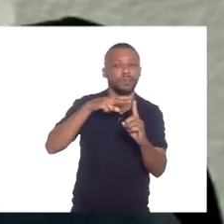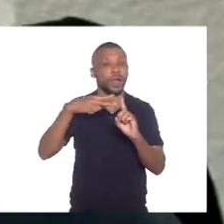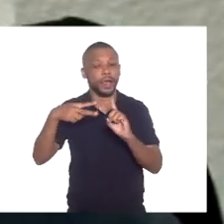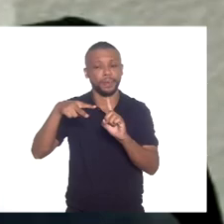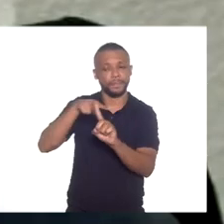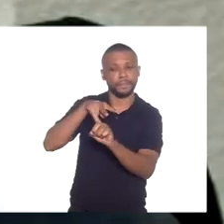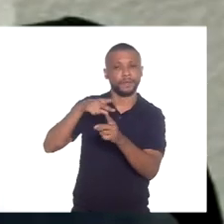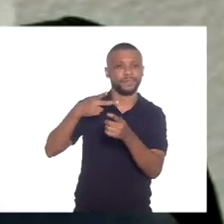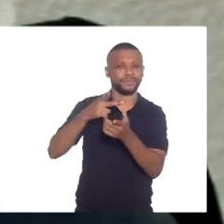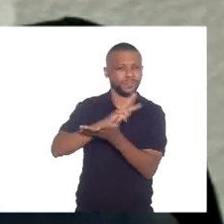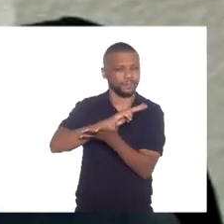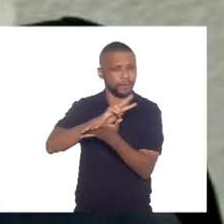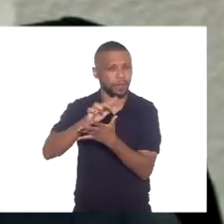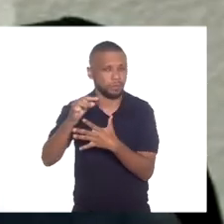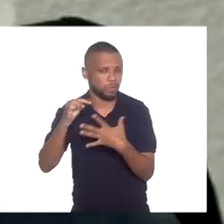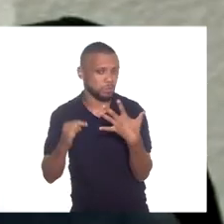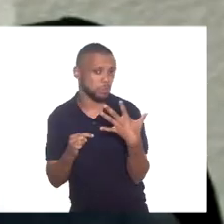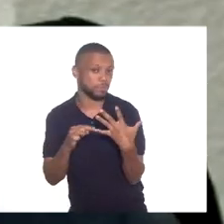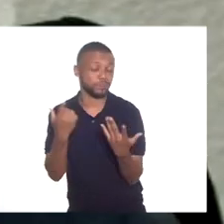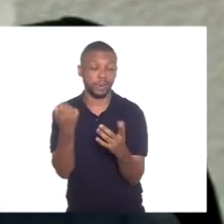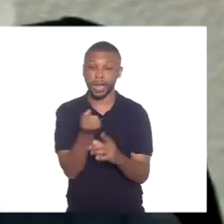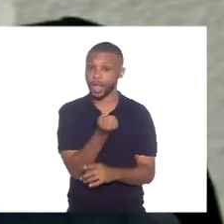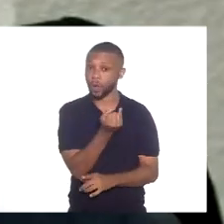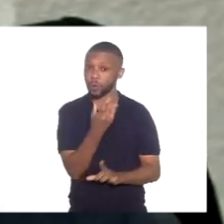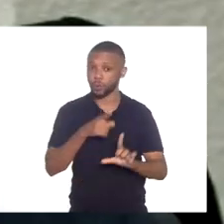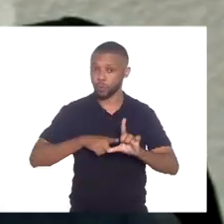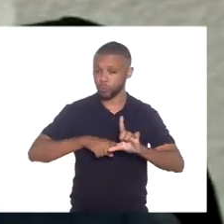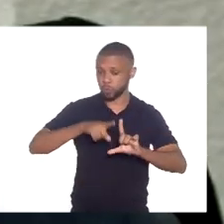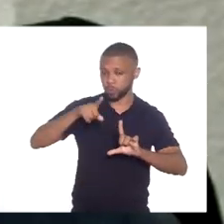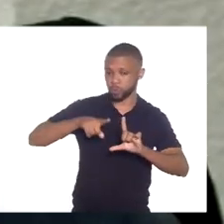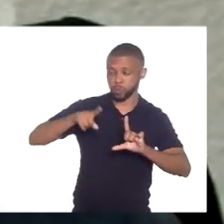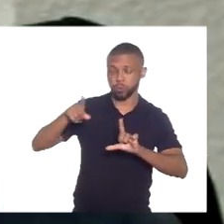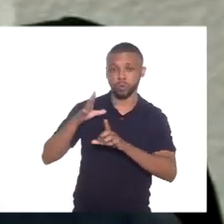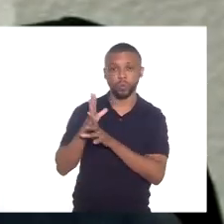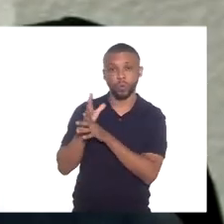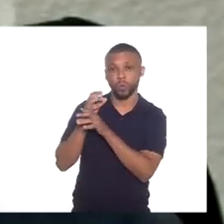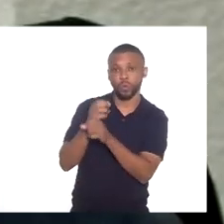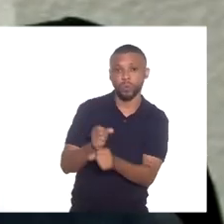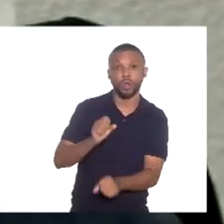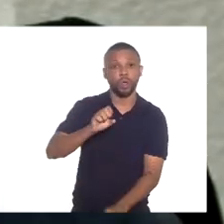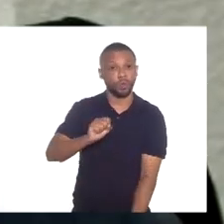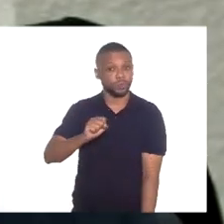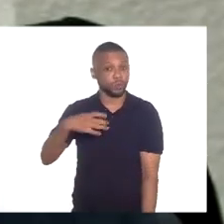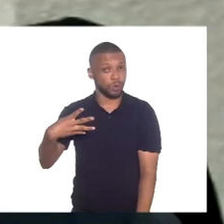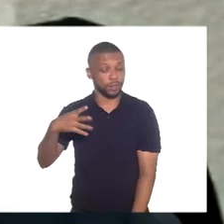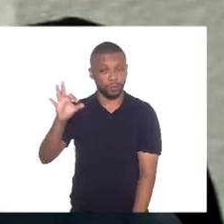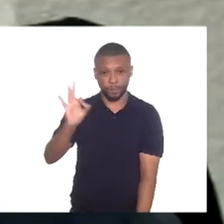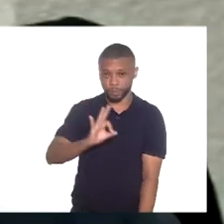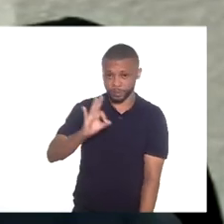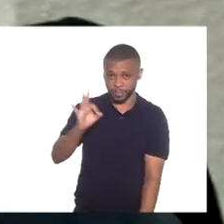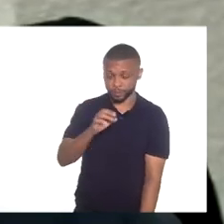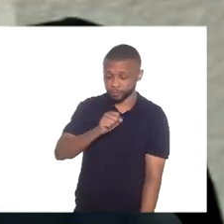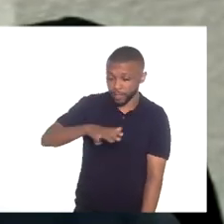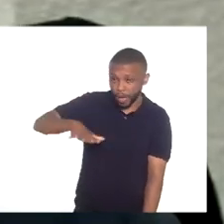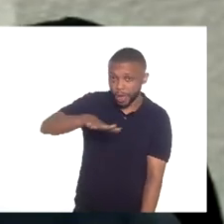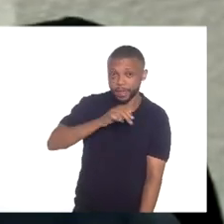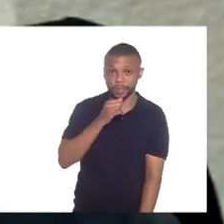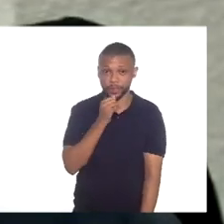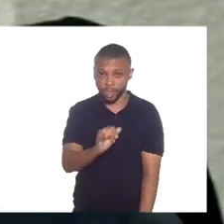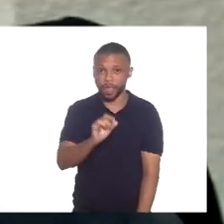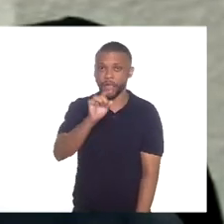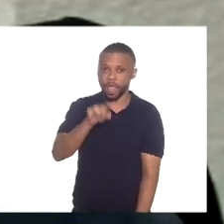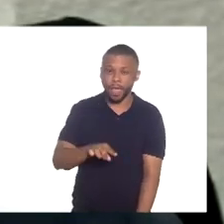os números que eu conheço, né, cerca de 84% da matriz energética mundial ainda é petróleo e é o